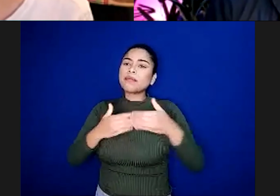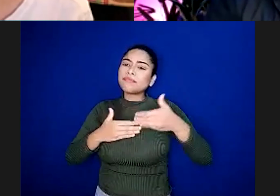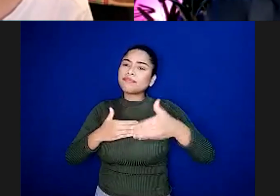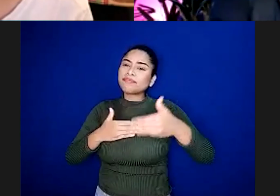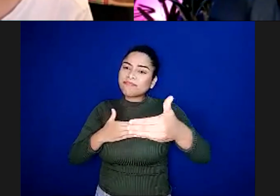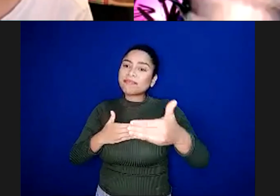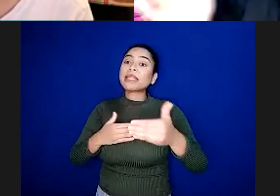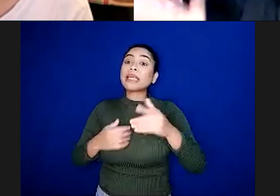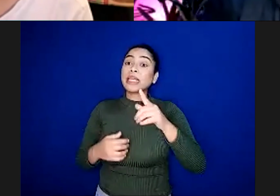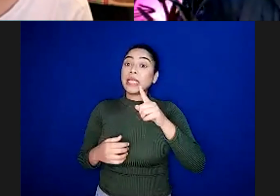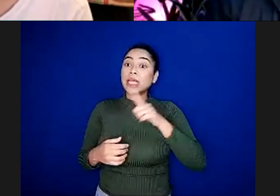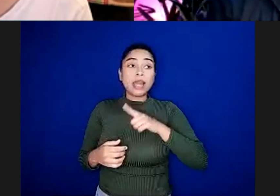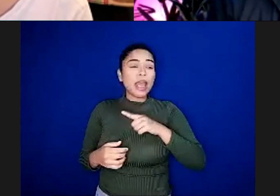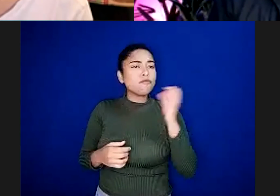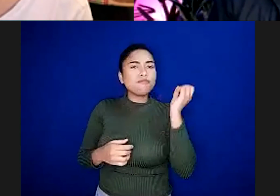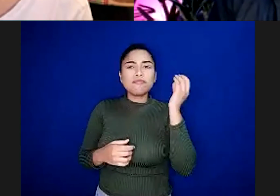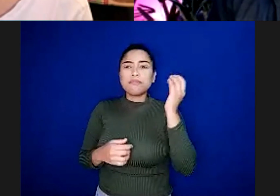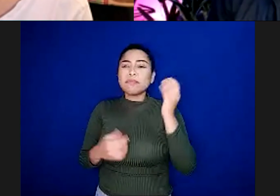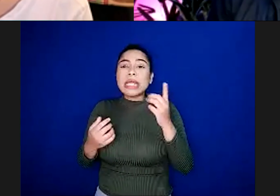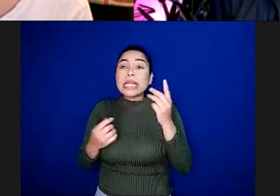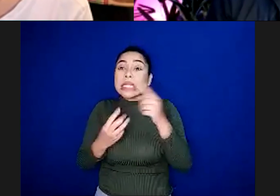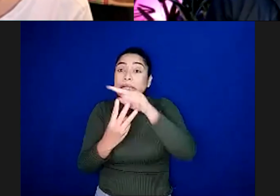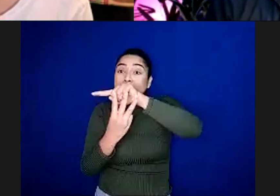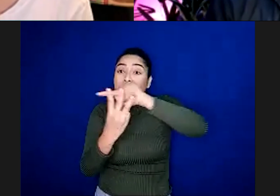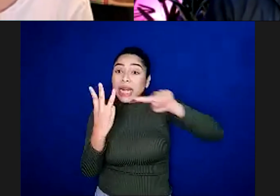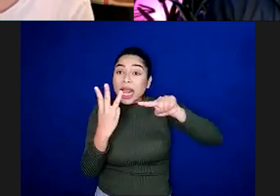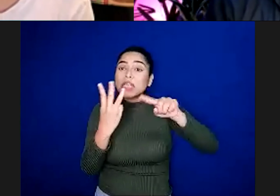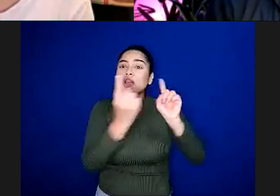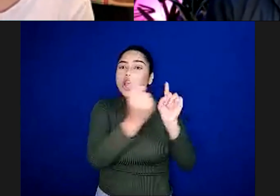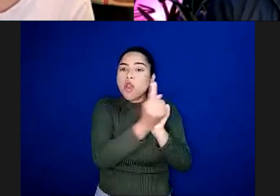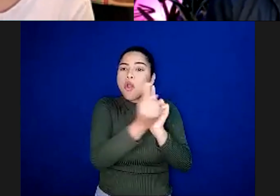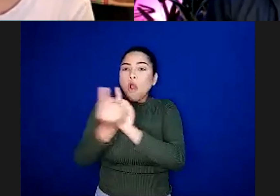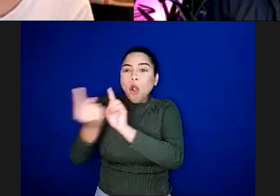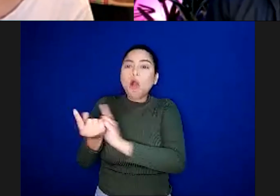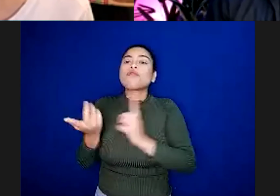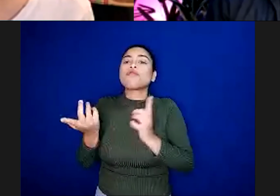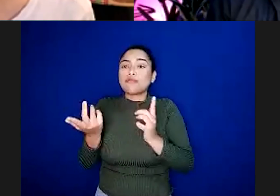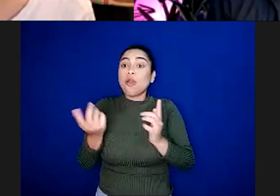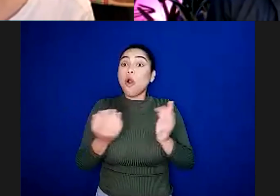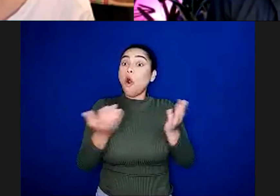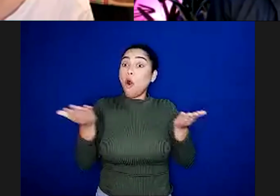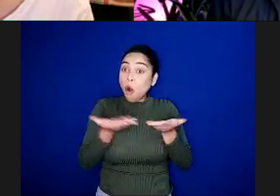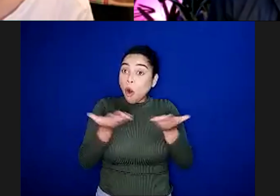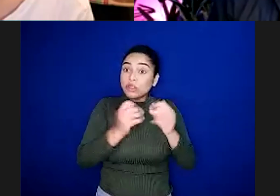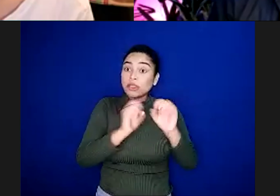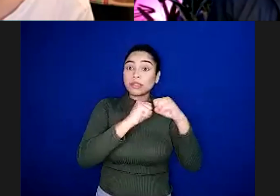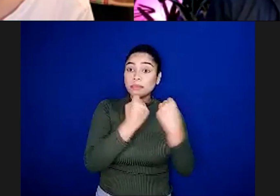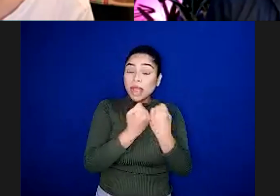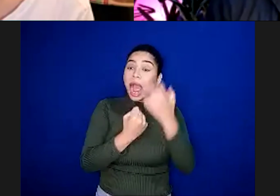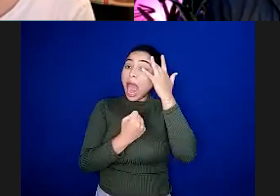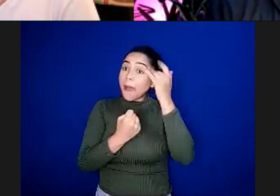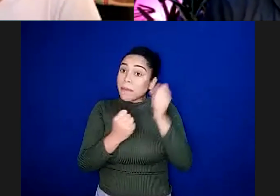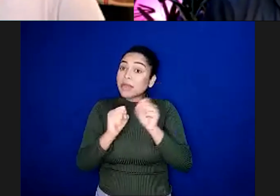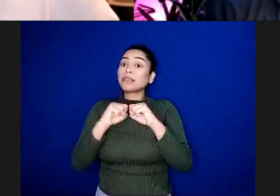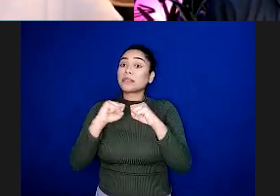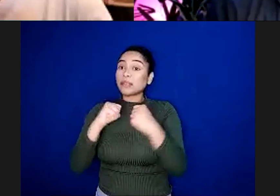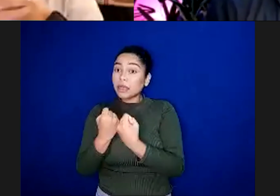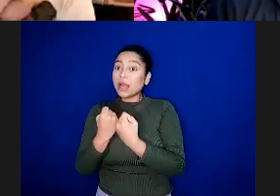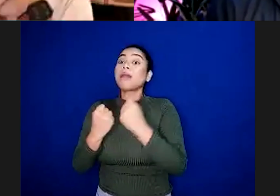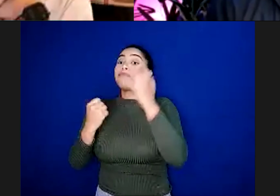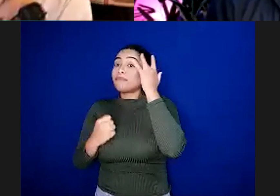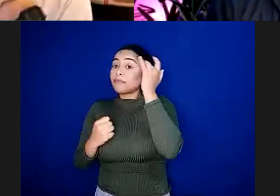uma sequência era um rajadão com 13 pontos e amanhã depois de amanhã 13 convidados três pessoas